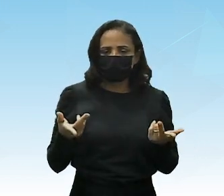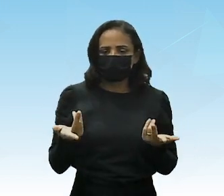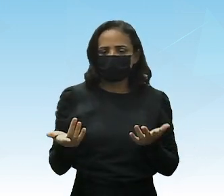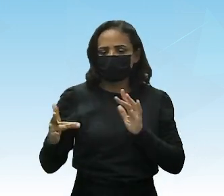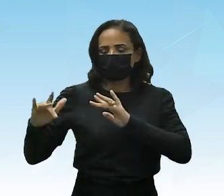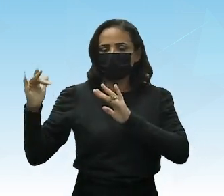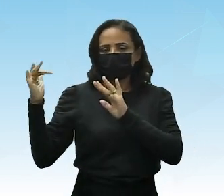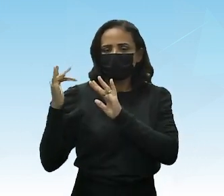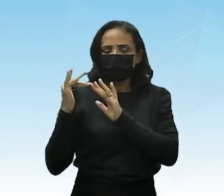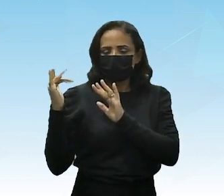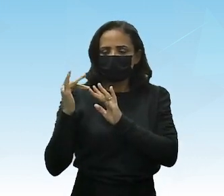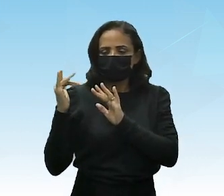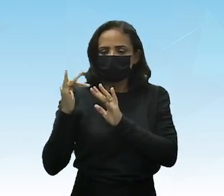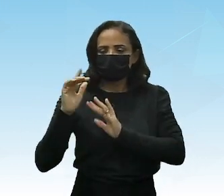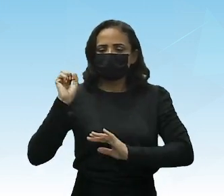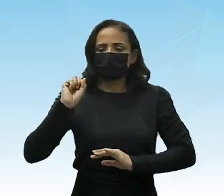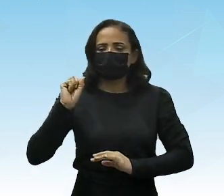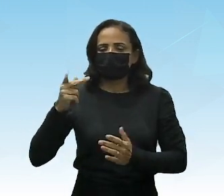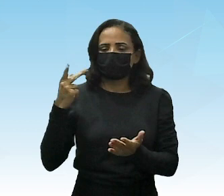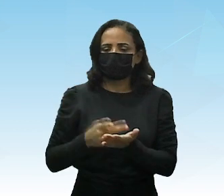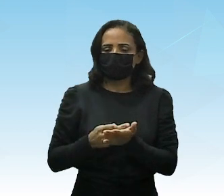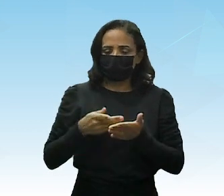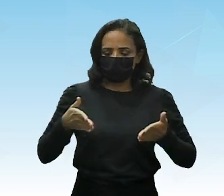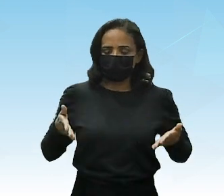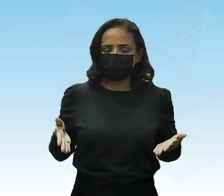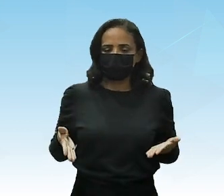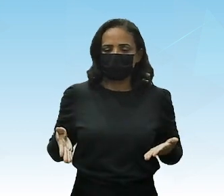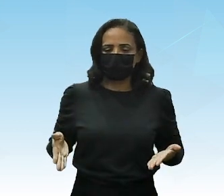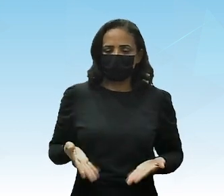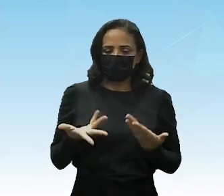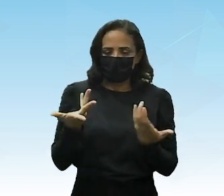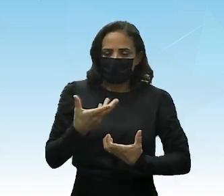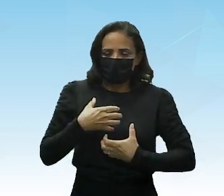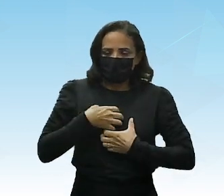corpo negativo vai estimular a mulher,